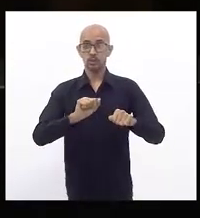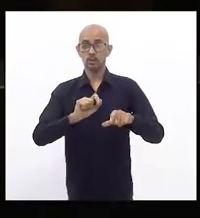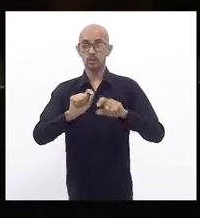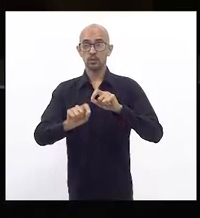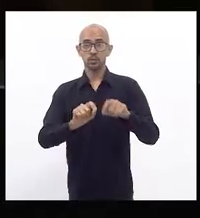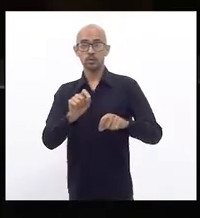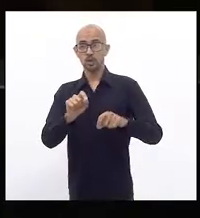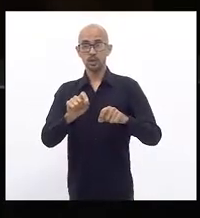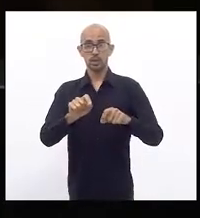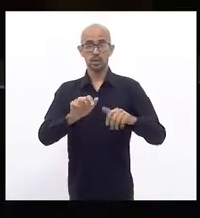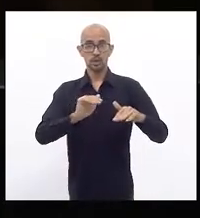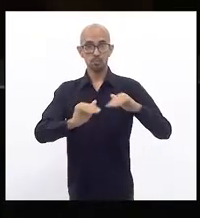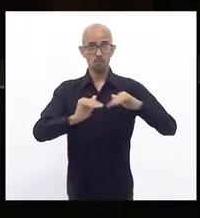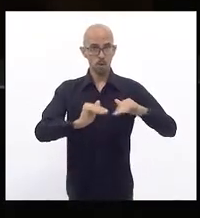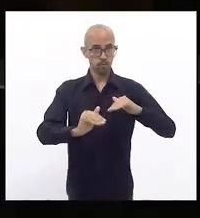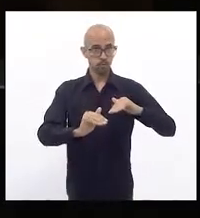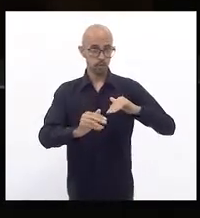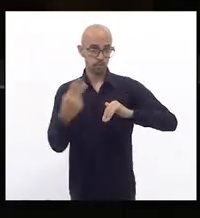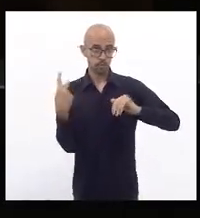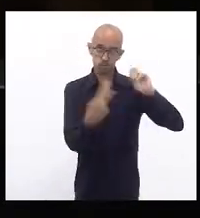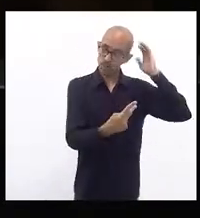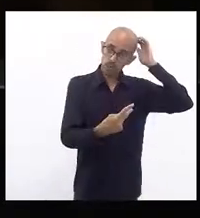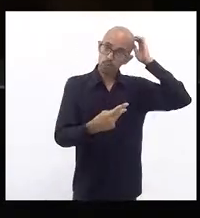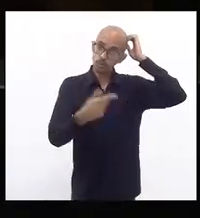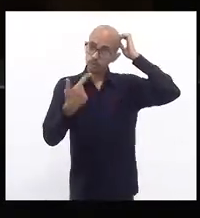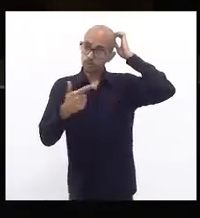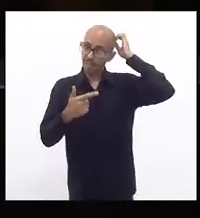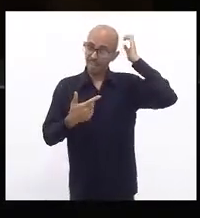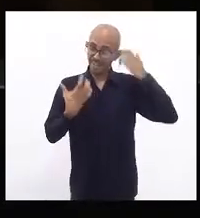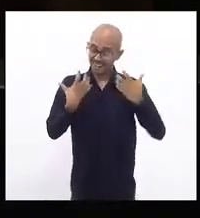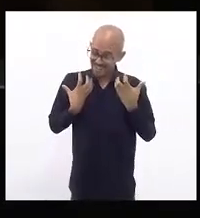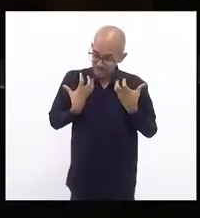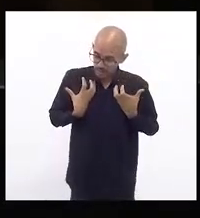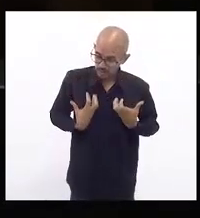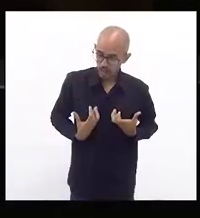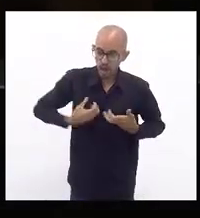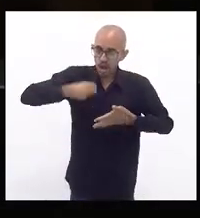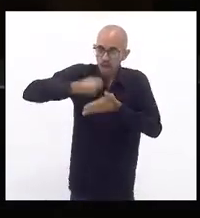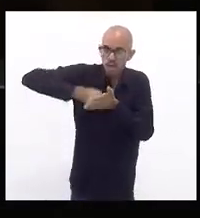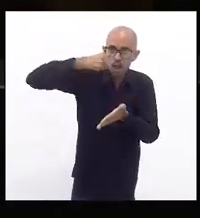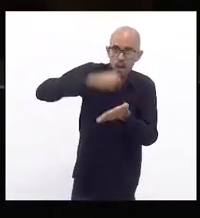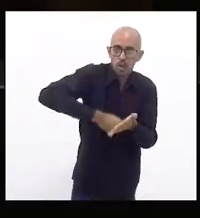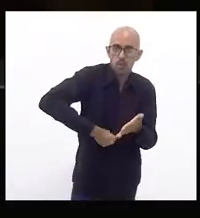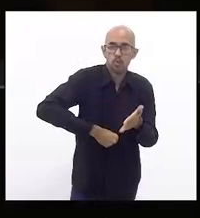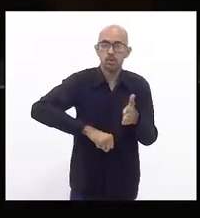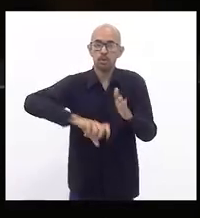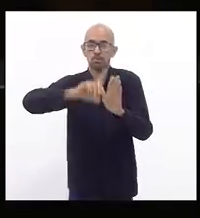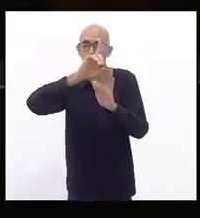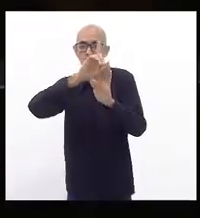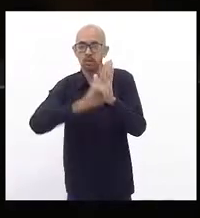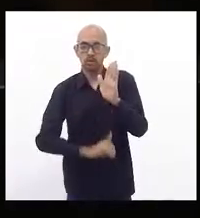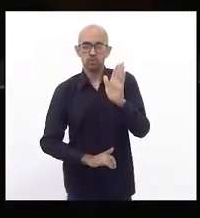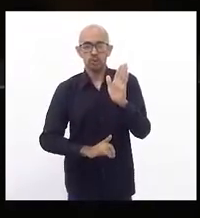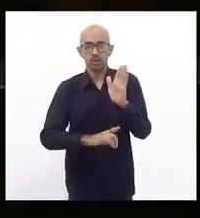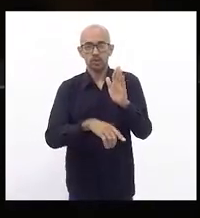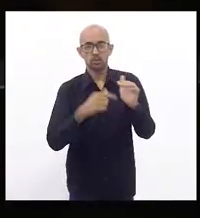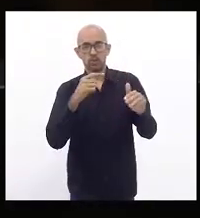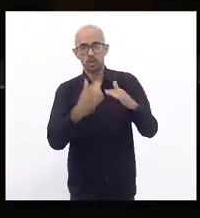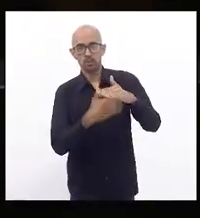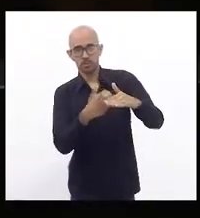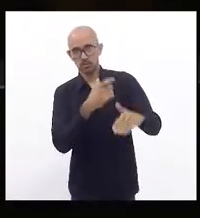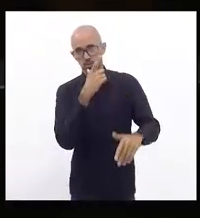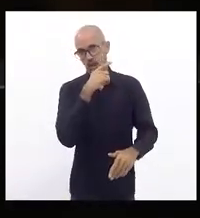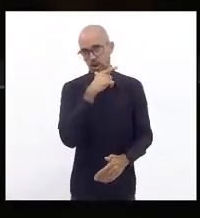mobilização de vocês, incansáveis na luta em defesa da SEDAI e